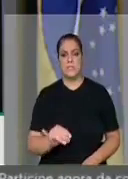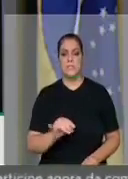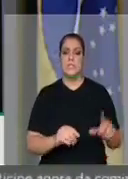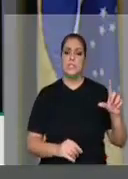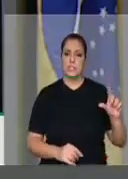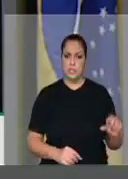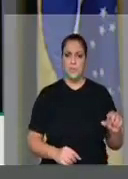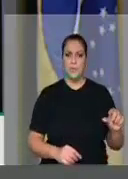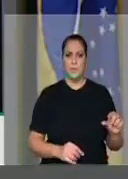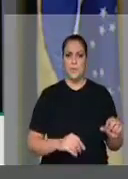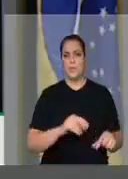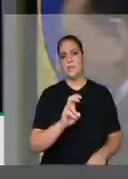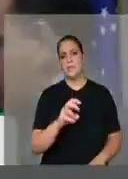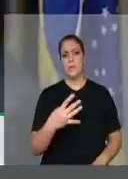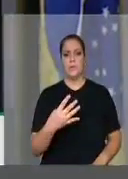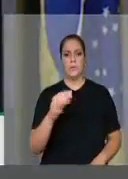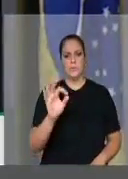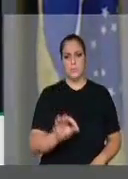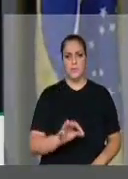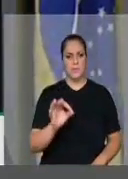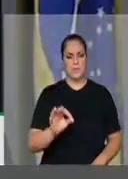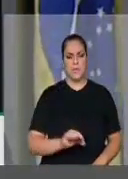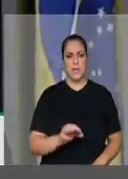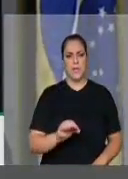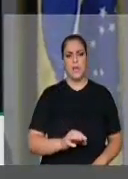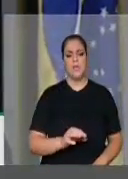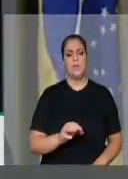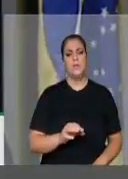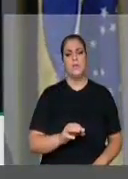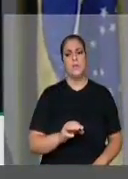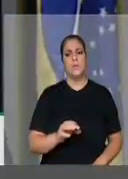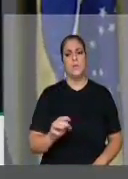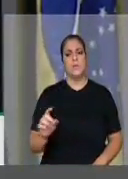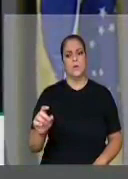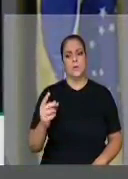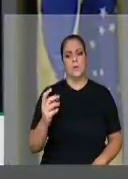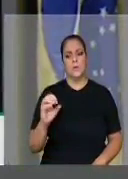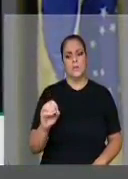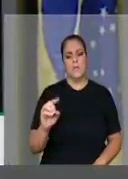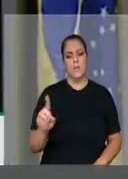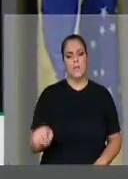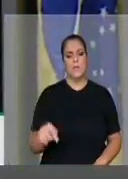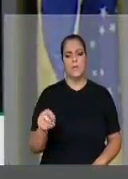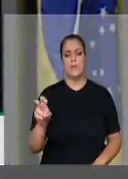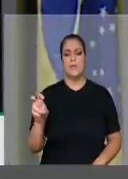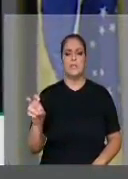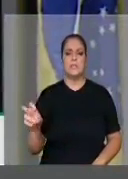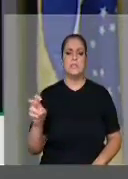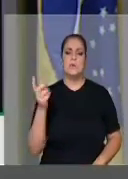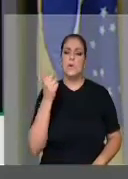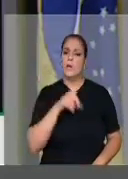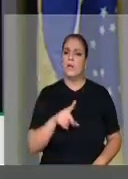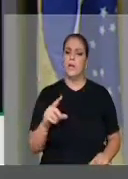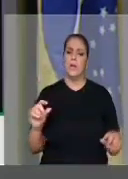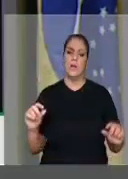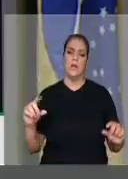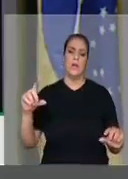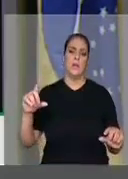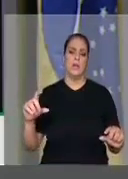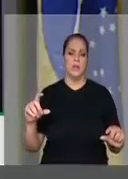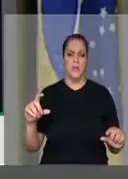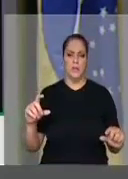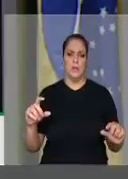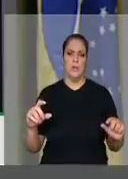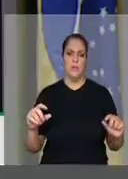de 54%, nós damos meio ponto do PIB, meio ponto de ganho para